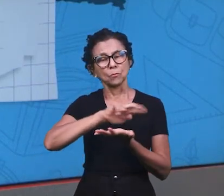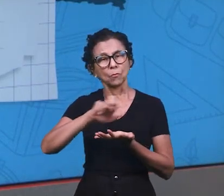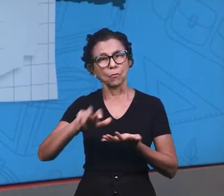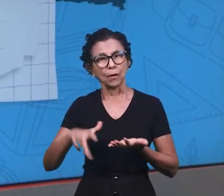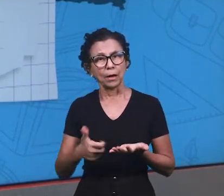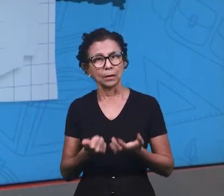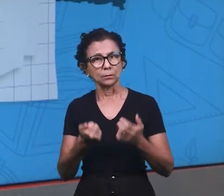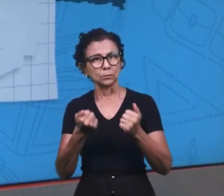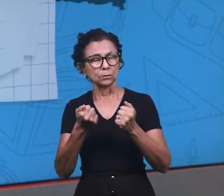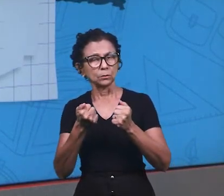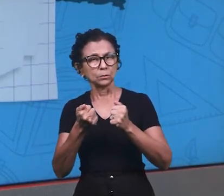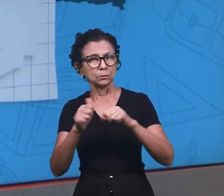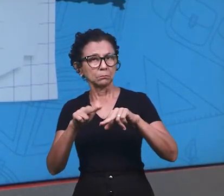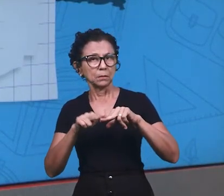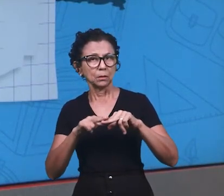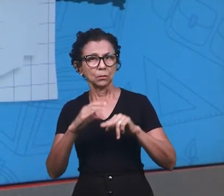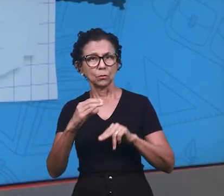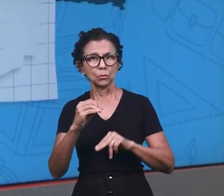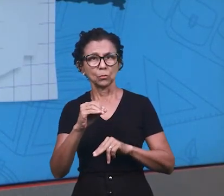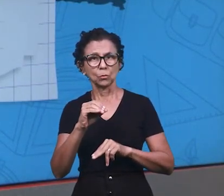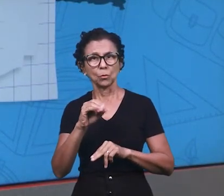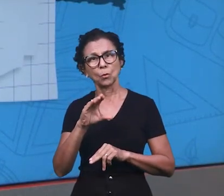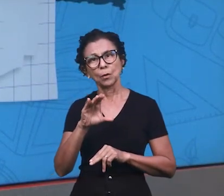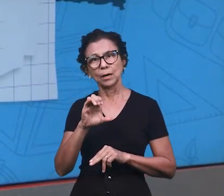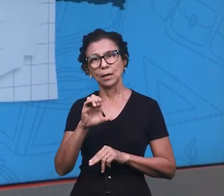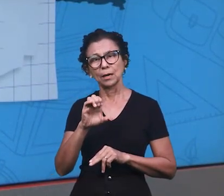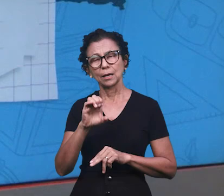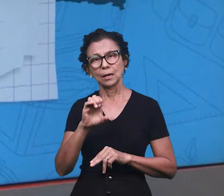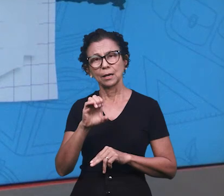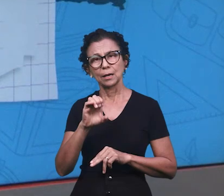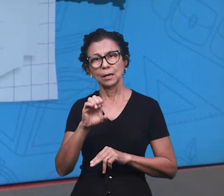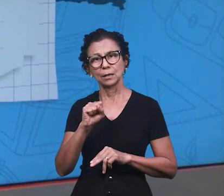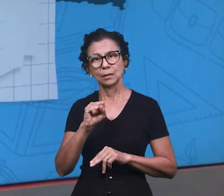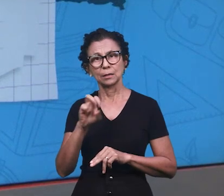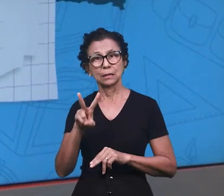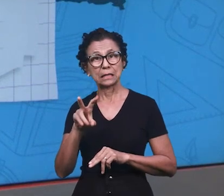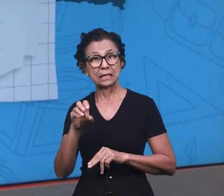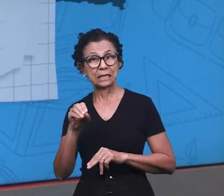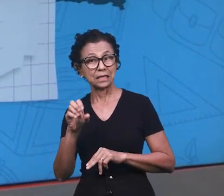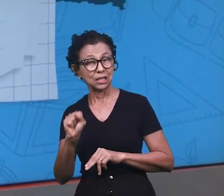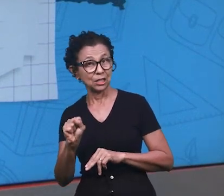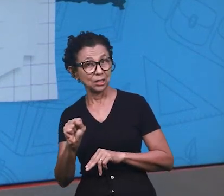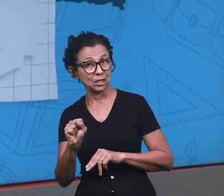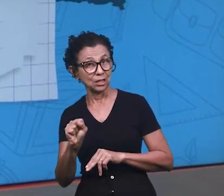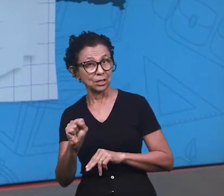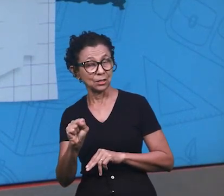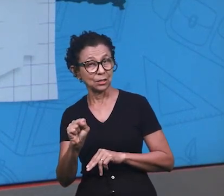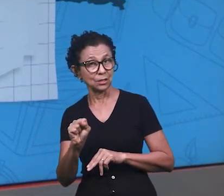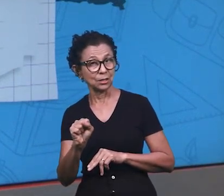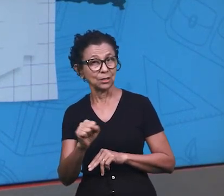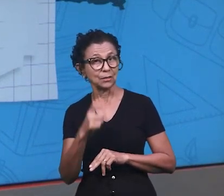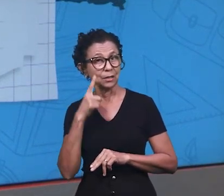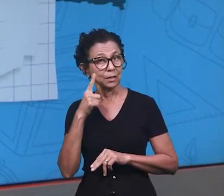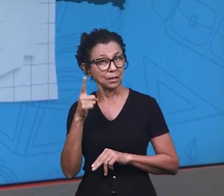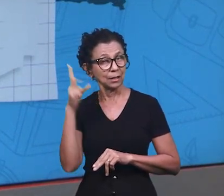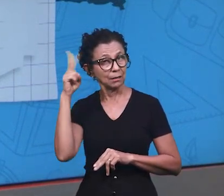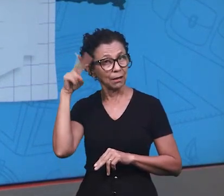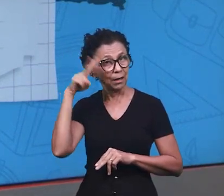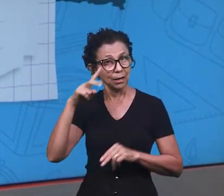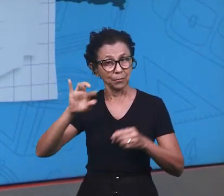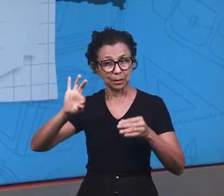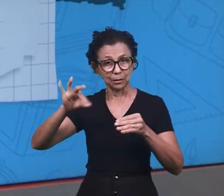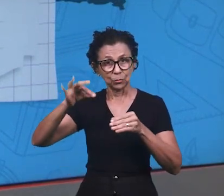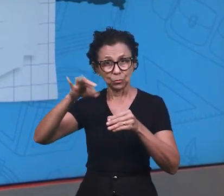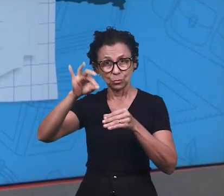recursos coesivos, né? São palavras e expressões que garantem a costura, pega a linha e agulha, a costura do